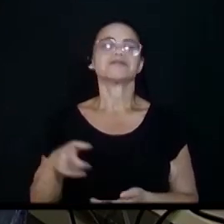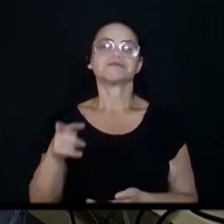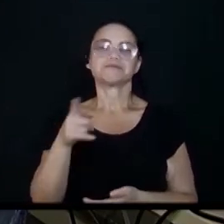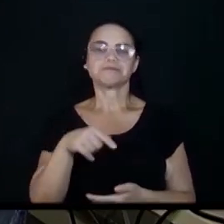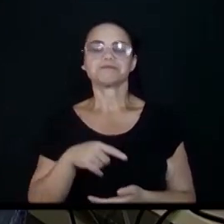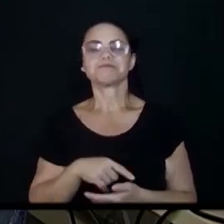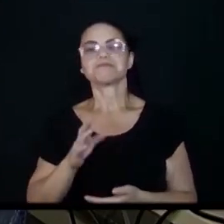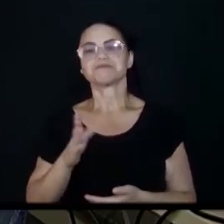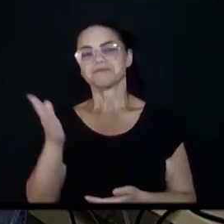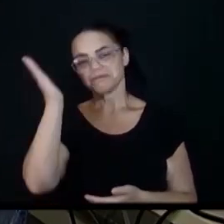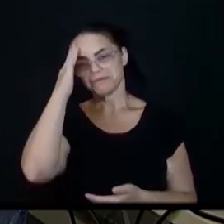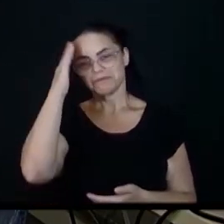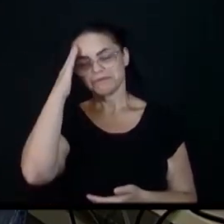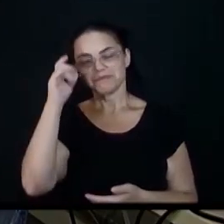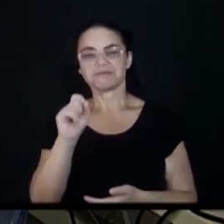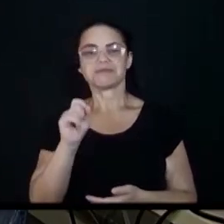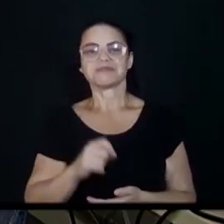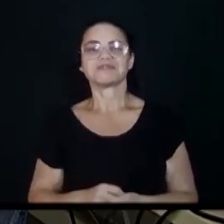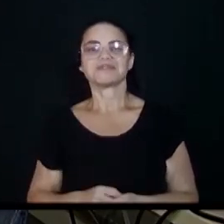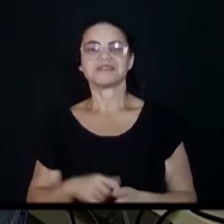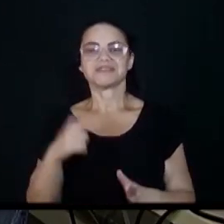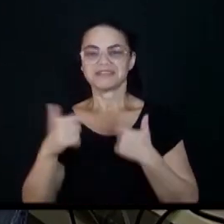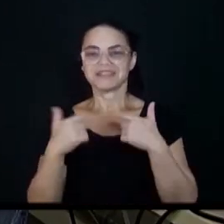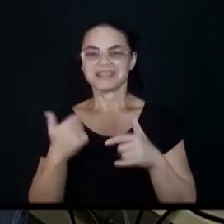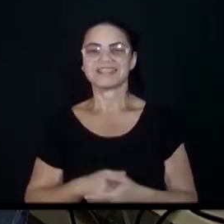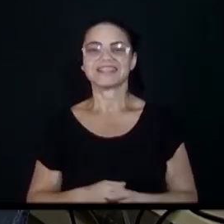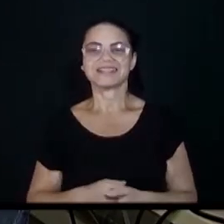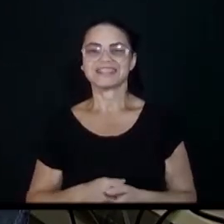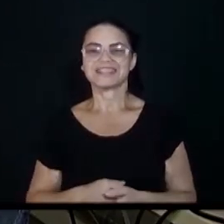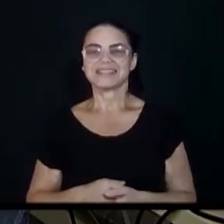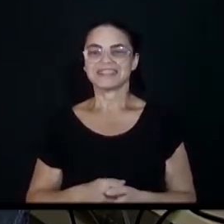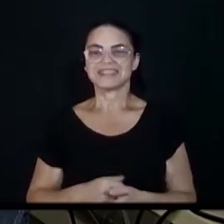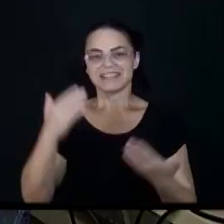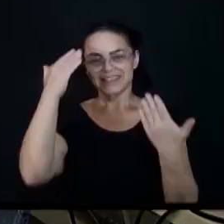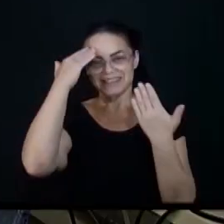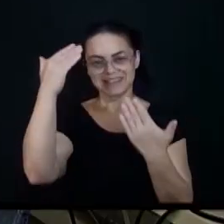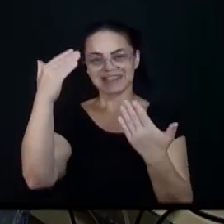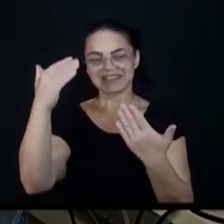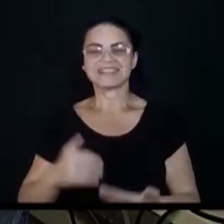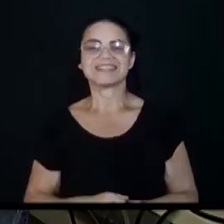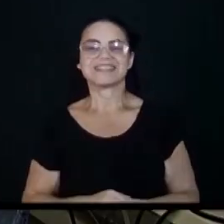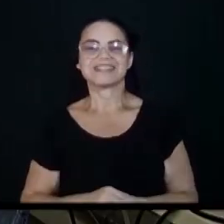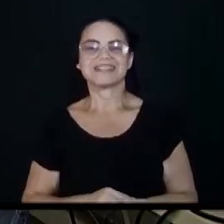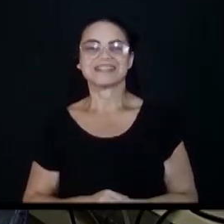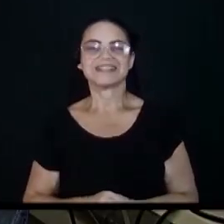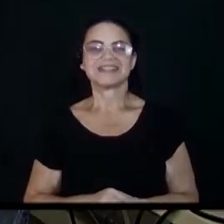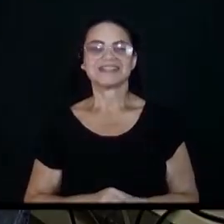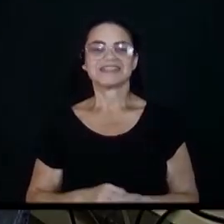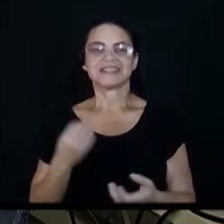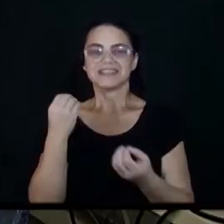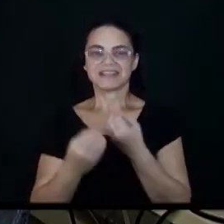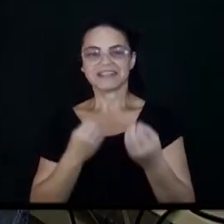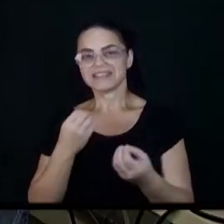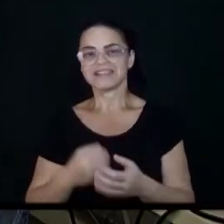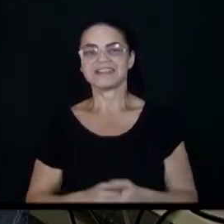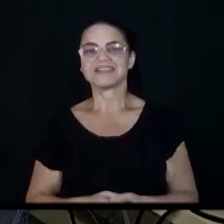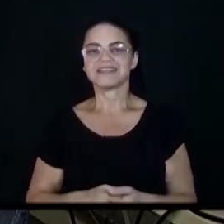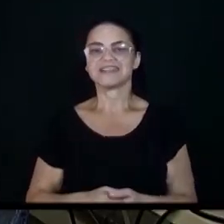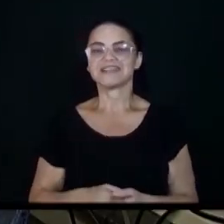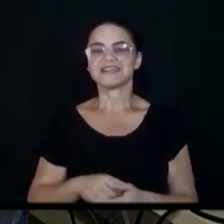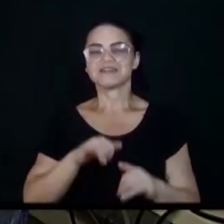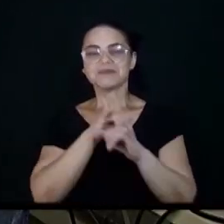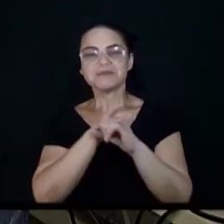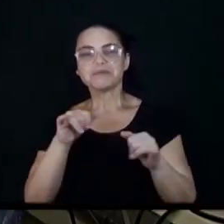como que funciona o trabalho de vocês. Obrigada. E como que fala assim para o pessoal, né? Quem